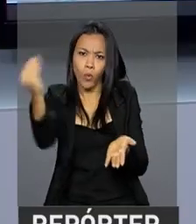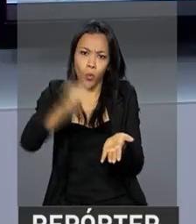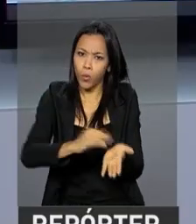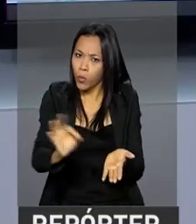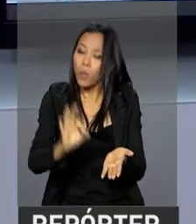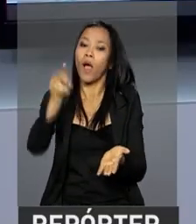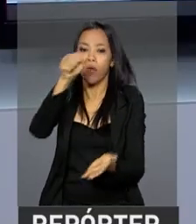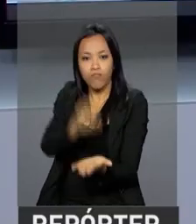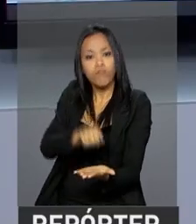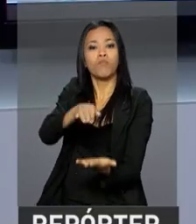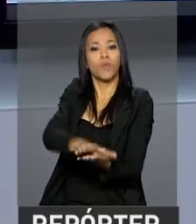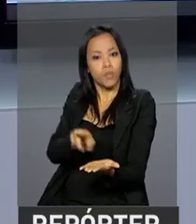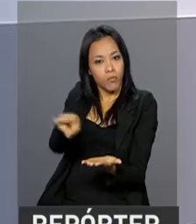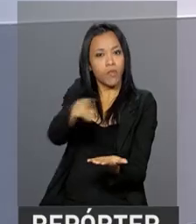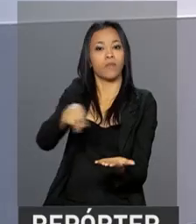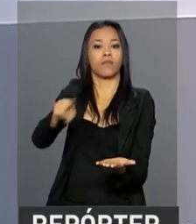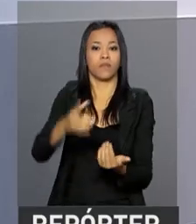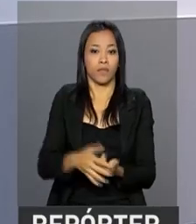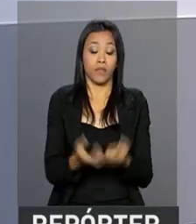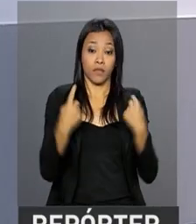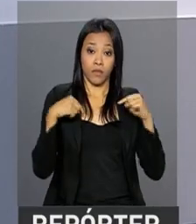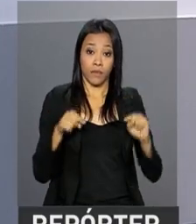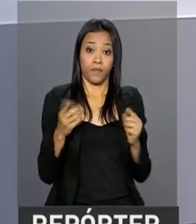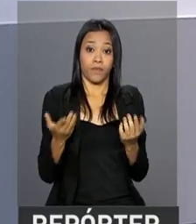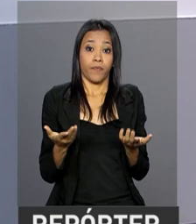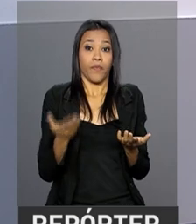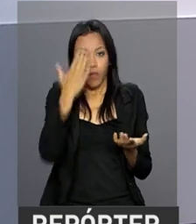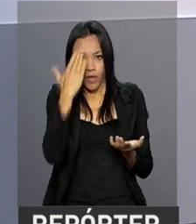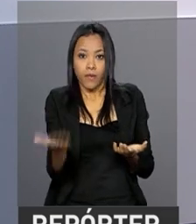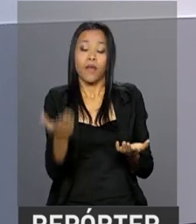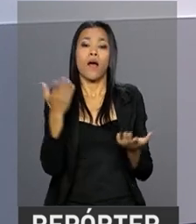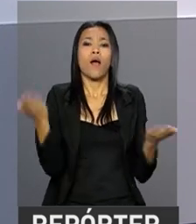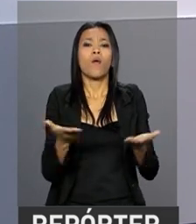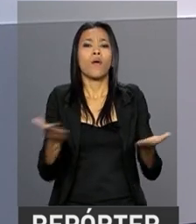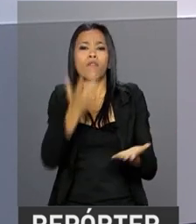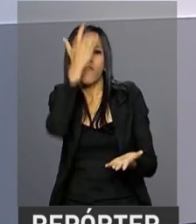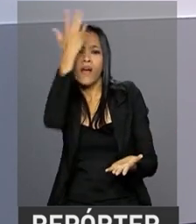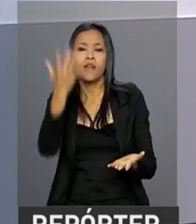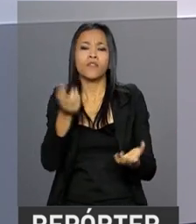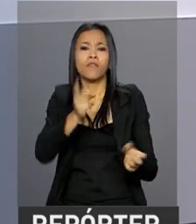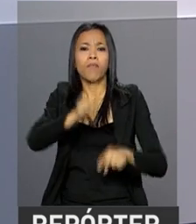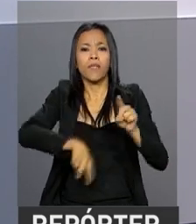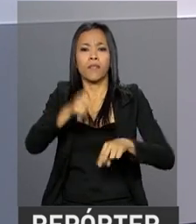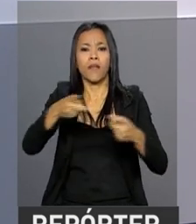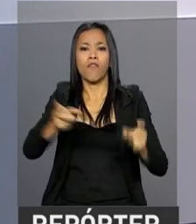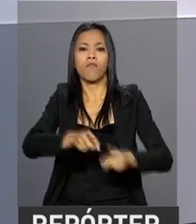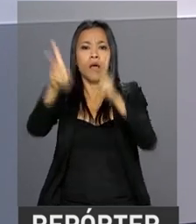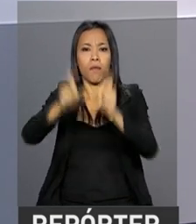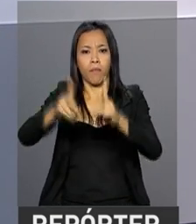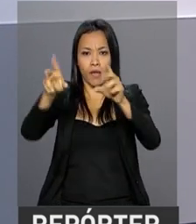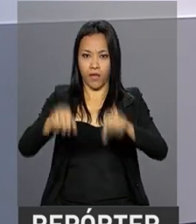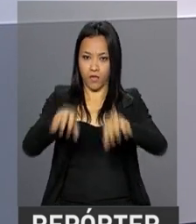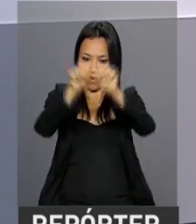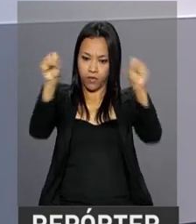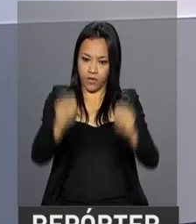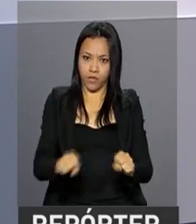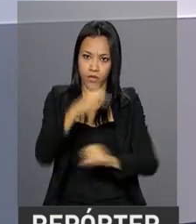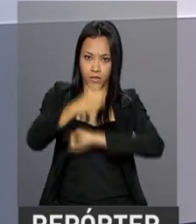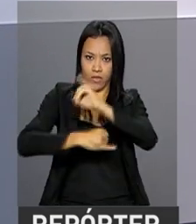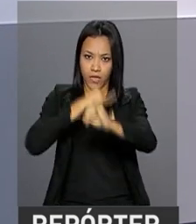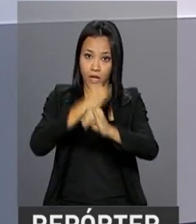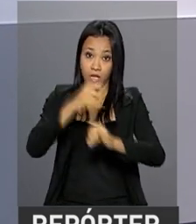Thaisa Dias. Bom trabalho para você aí. Facilitar o processo de exportação. Esse é o portal único do comércio exterior. Um